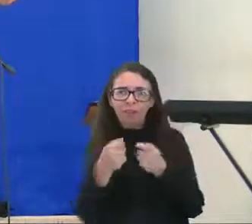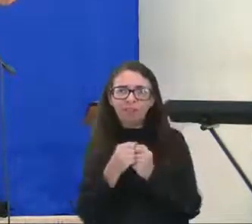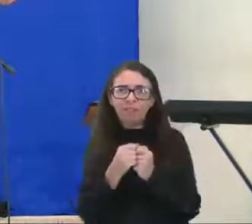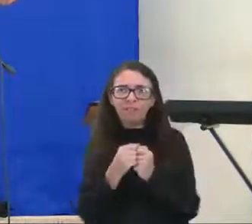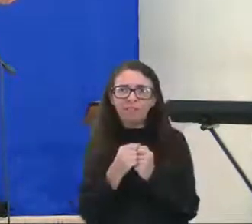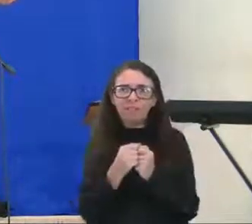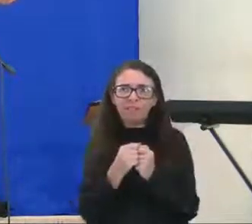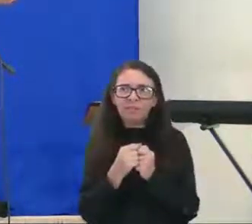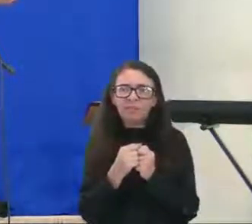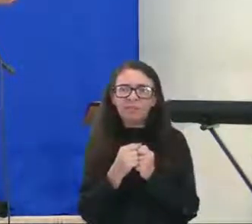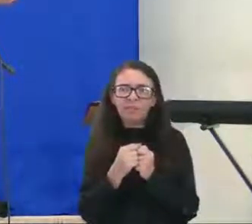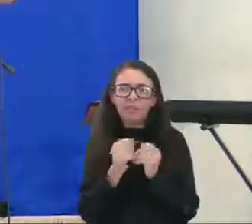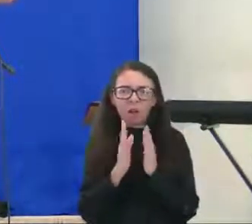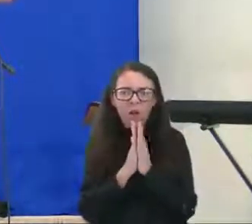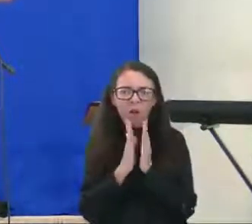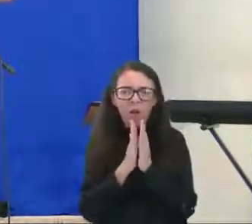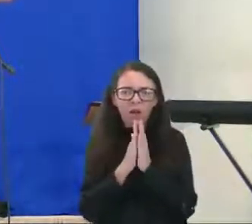tinha.